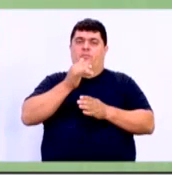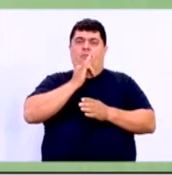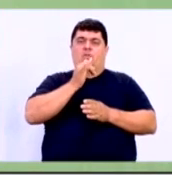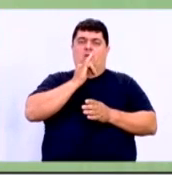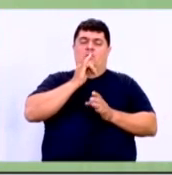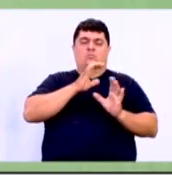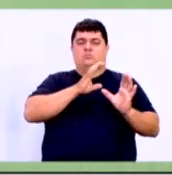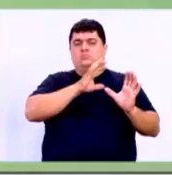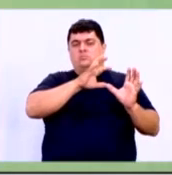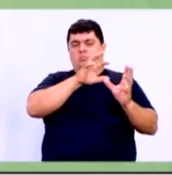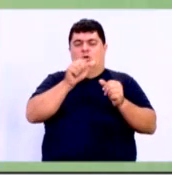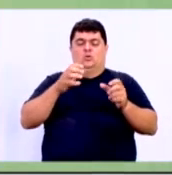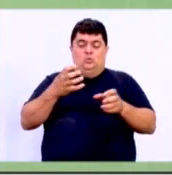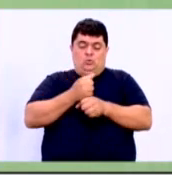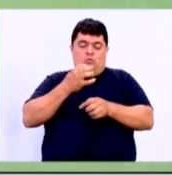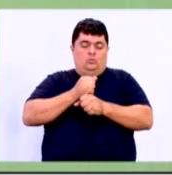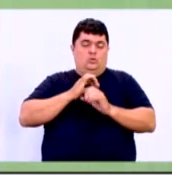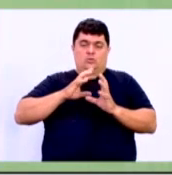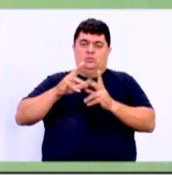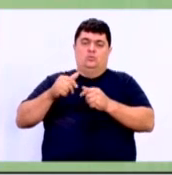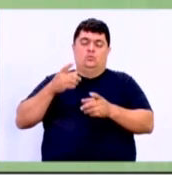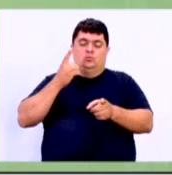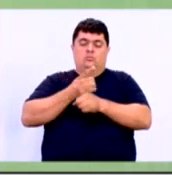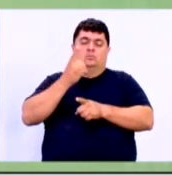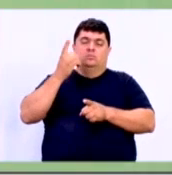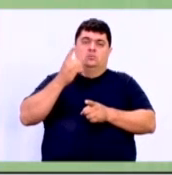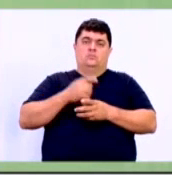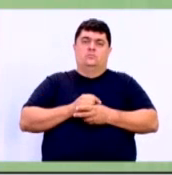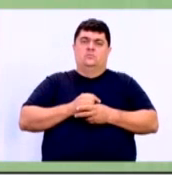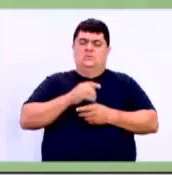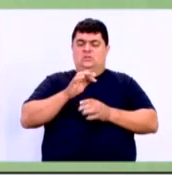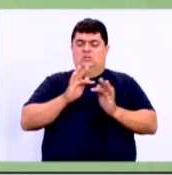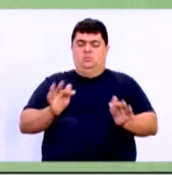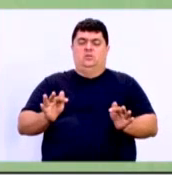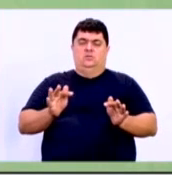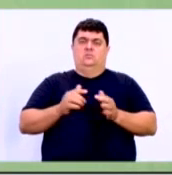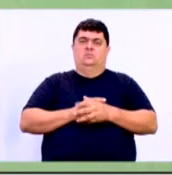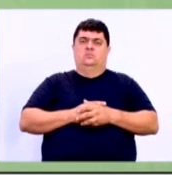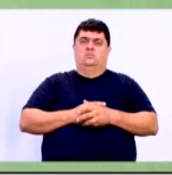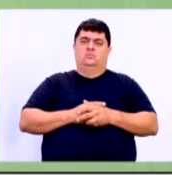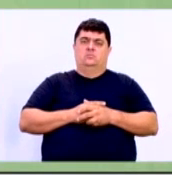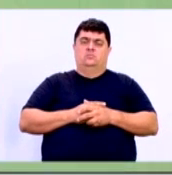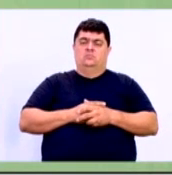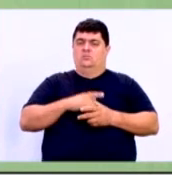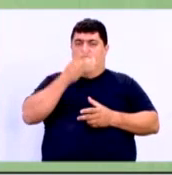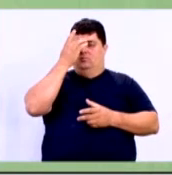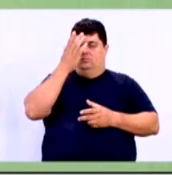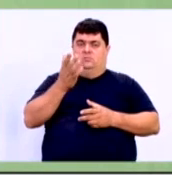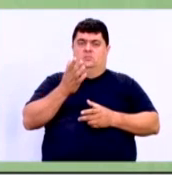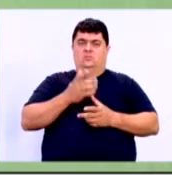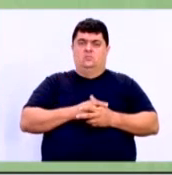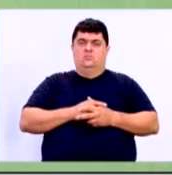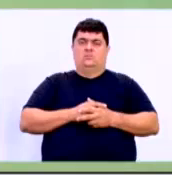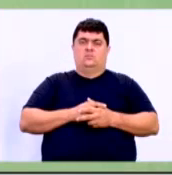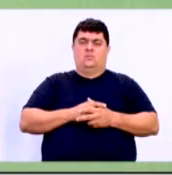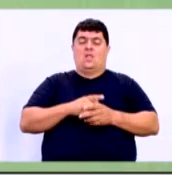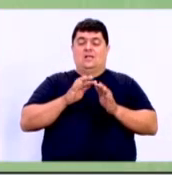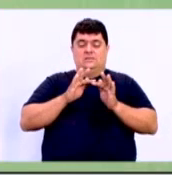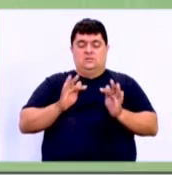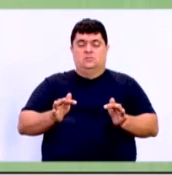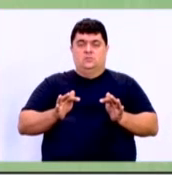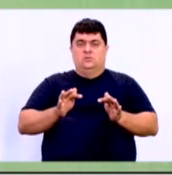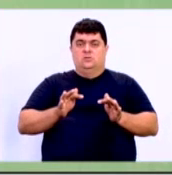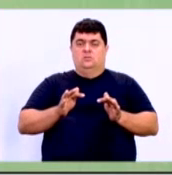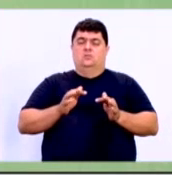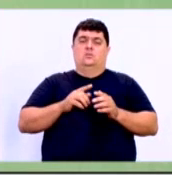todos os custos, somar e vou identificar o custo de produção. Simples, né? Isso aí, pessoal. Lembra que eu falei? É simples. A